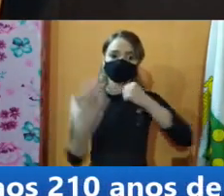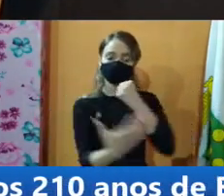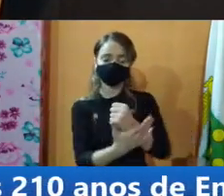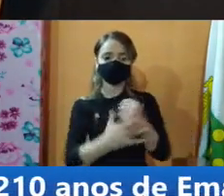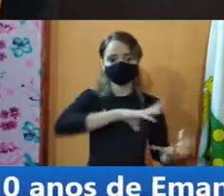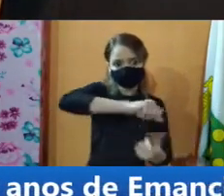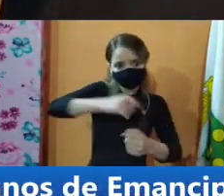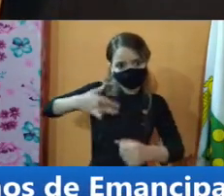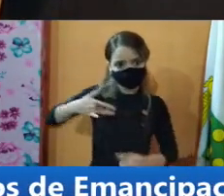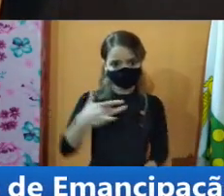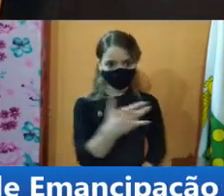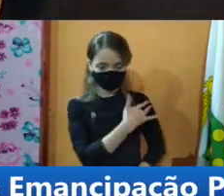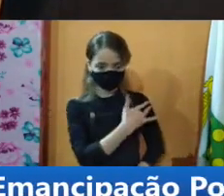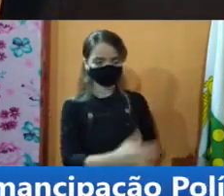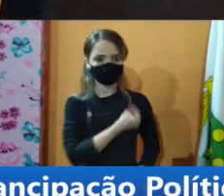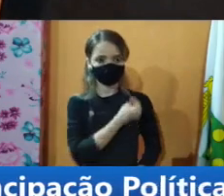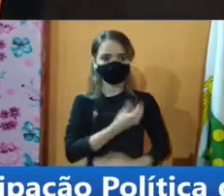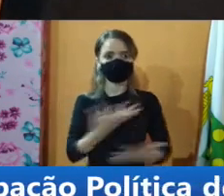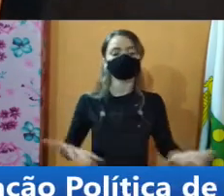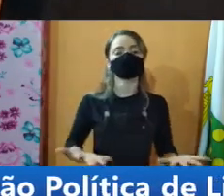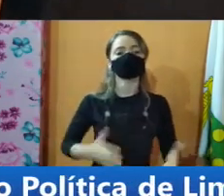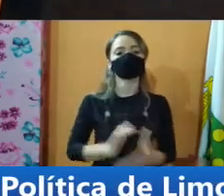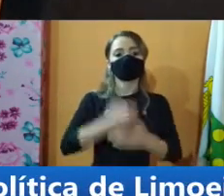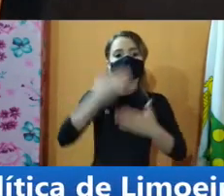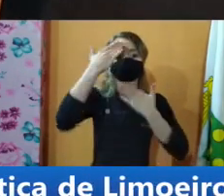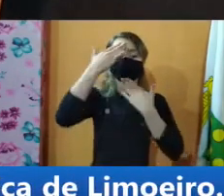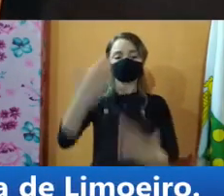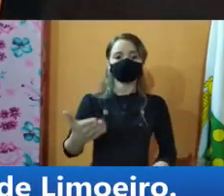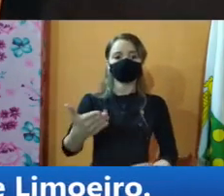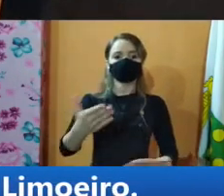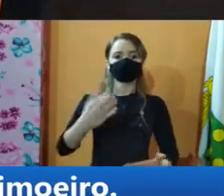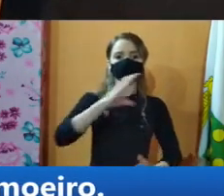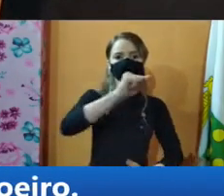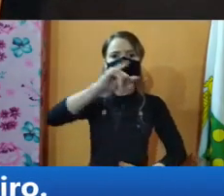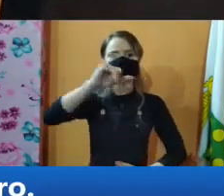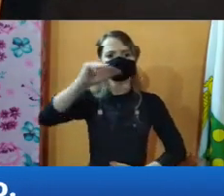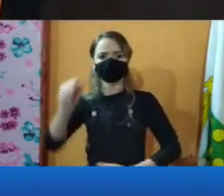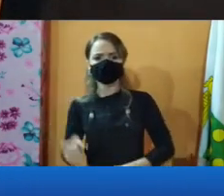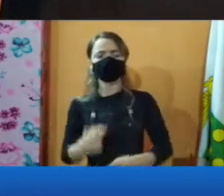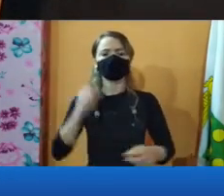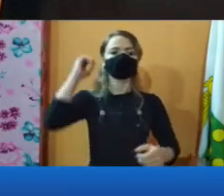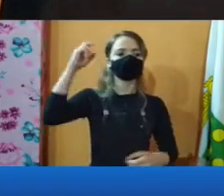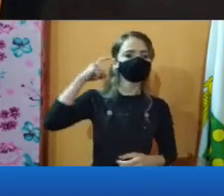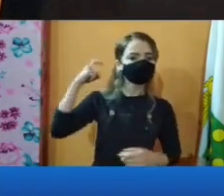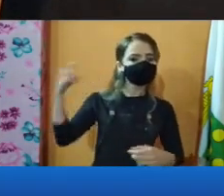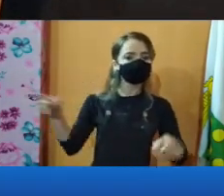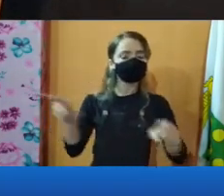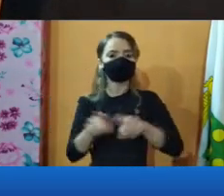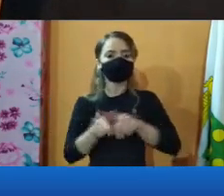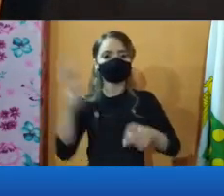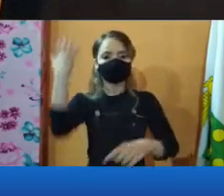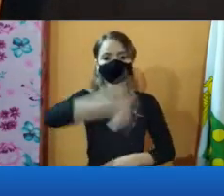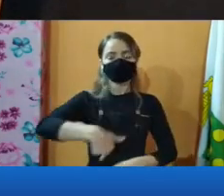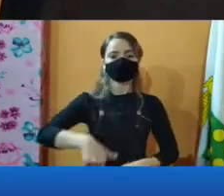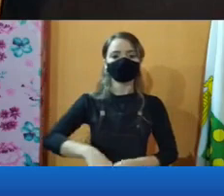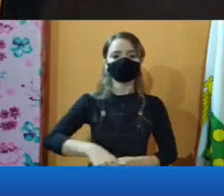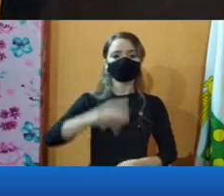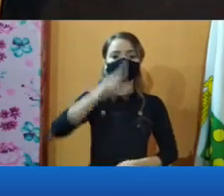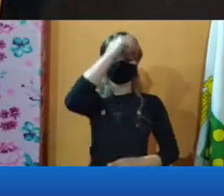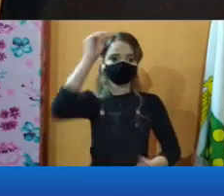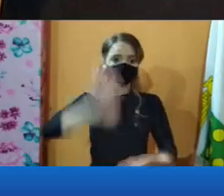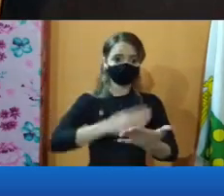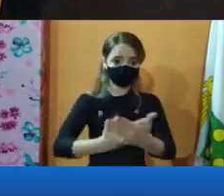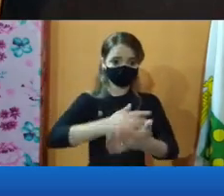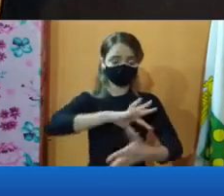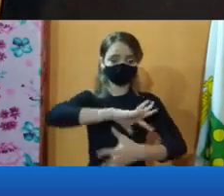vivenciar esse momento. Bom, nós vamos agradecer ao nosso querido Caio a sonorização registrar também a presença de Laiane na tradução